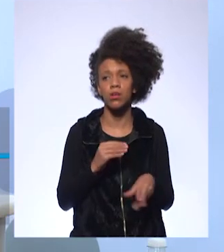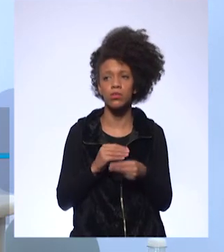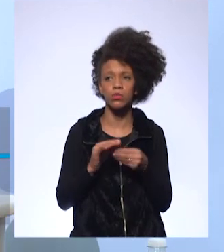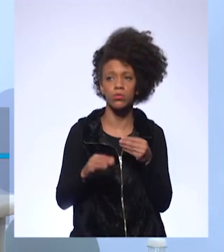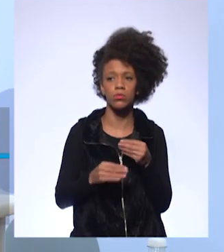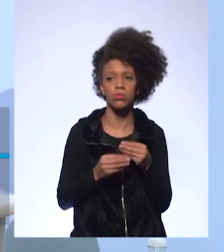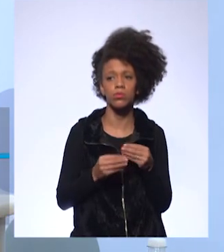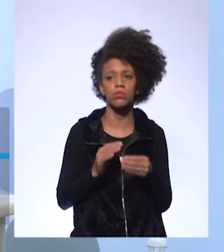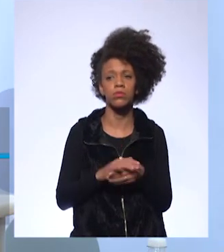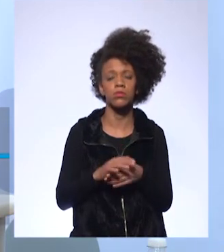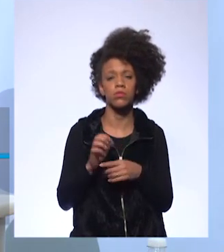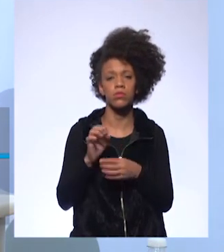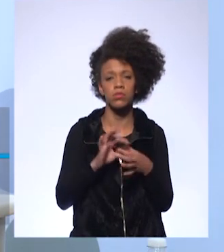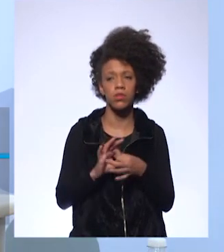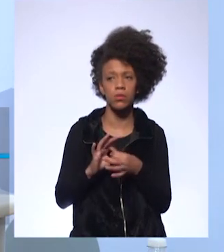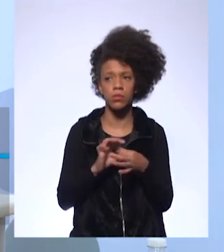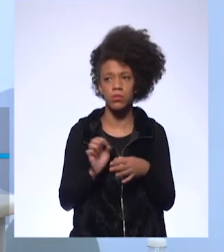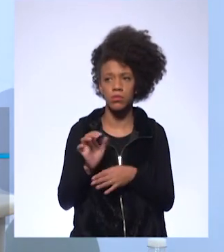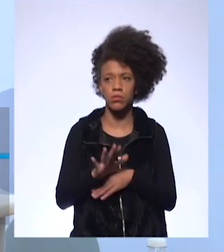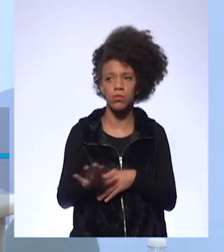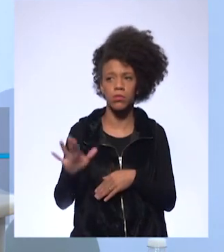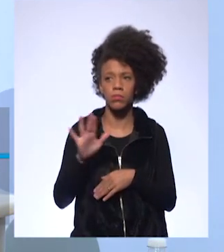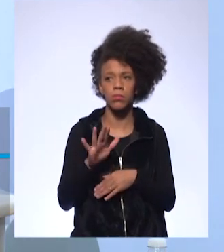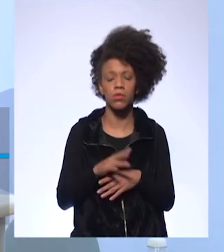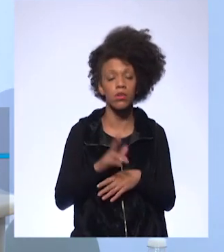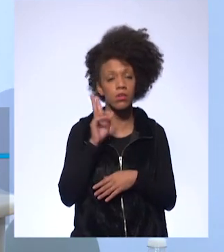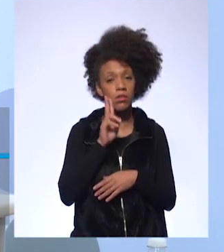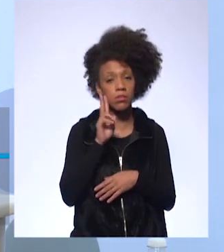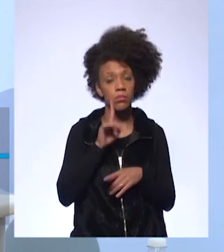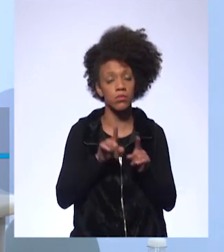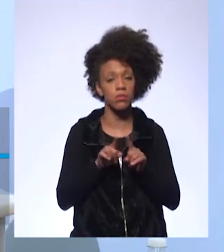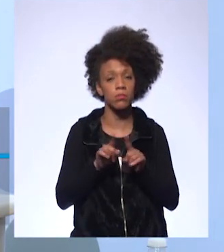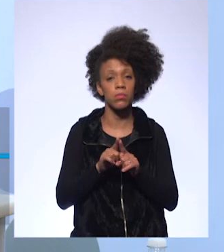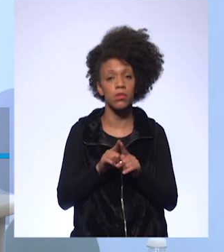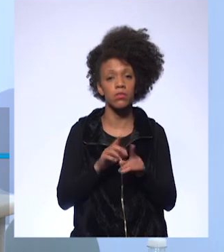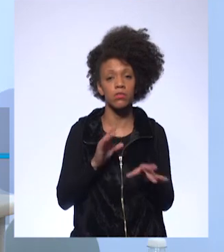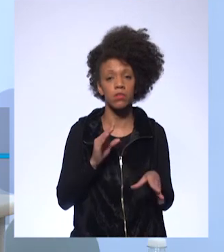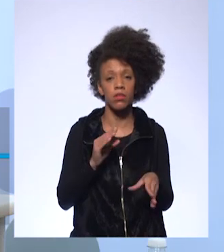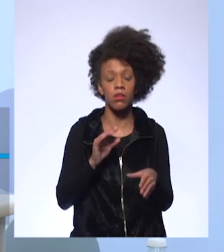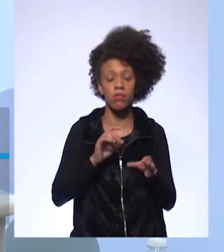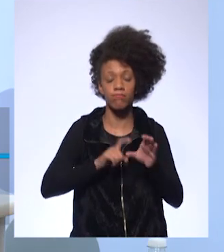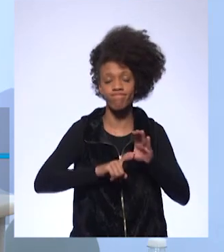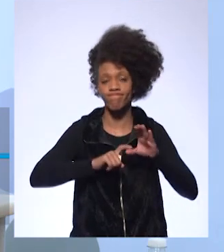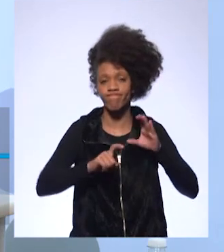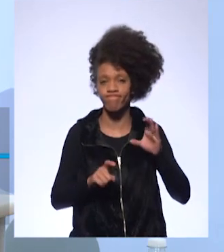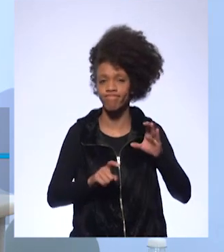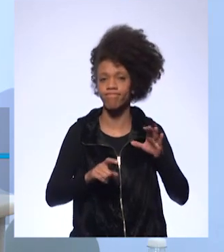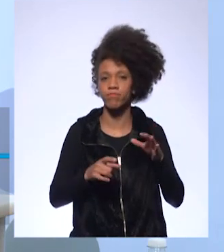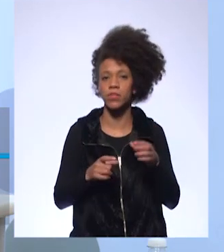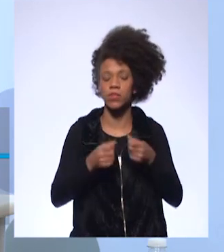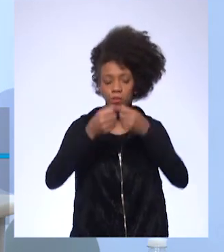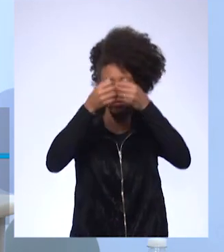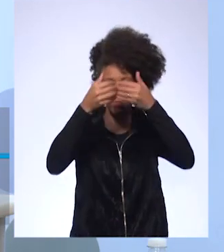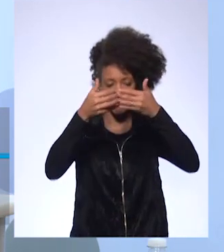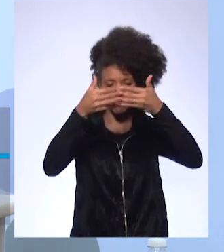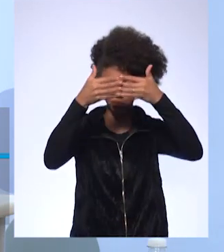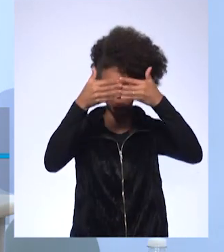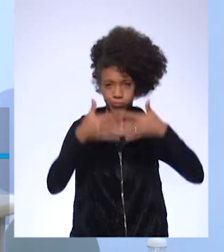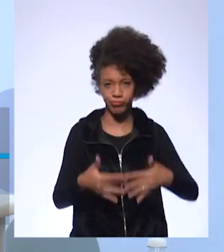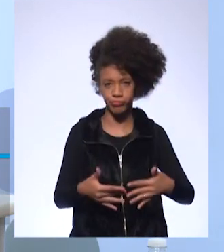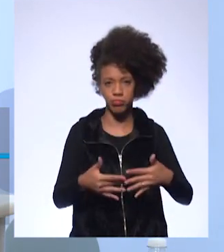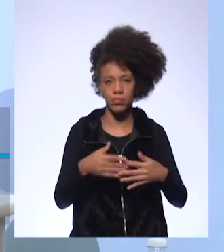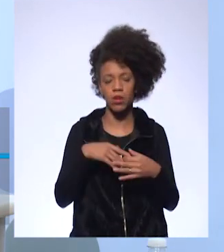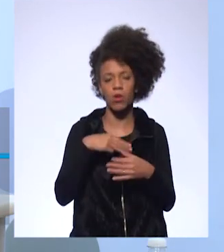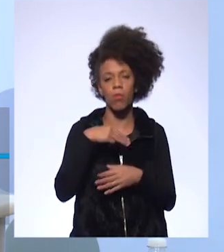União Europeia, né? Lembrando que a desintegração da União Europeia ela surge logo depois da queda do Muro de Berlim, né,